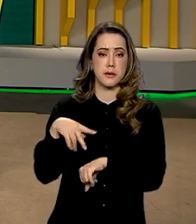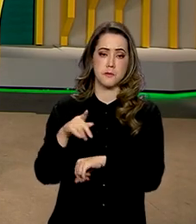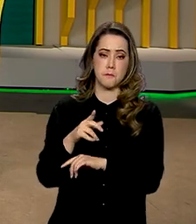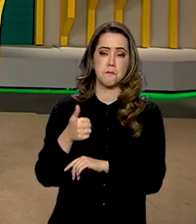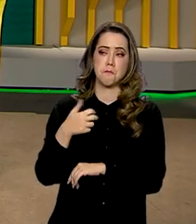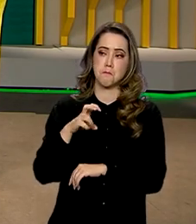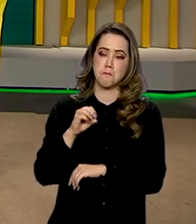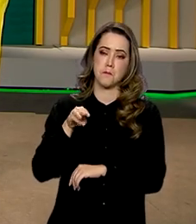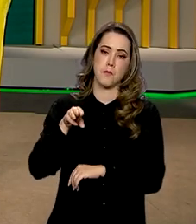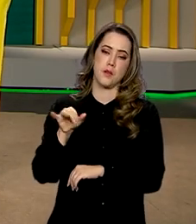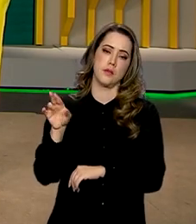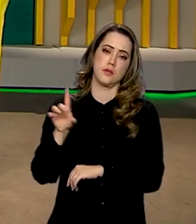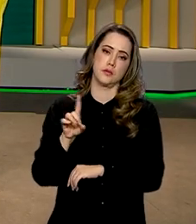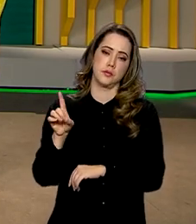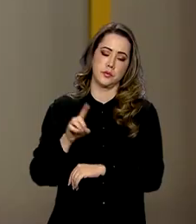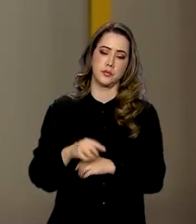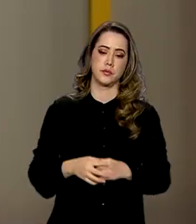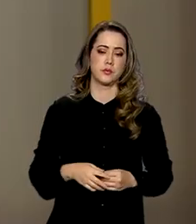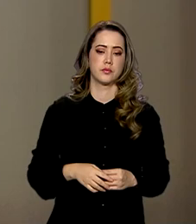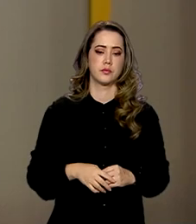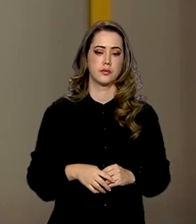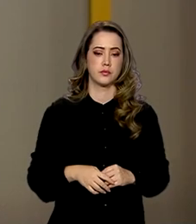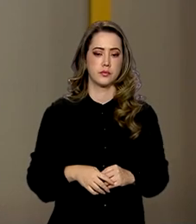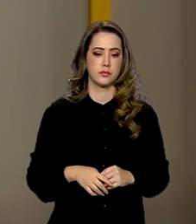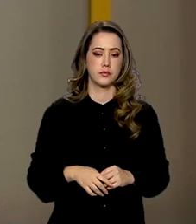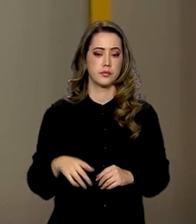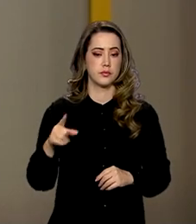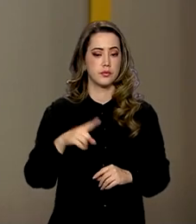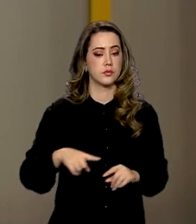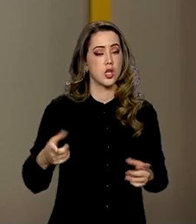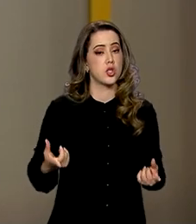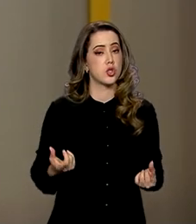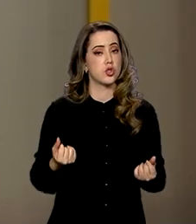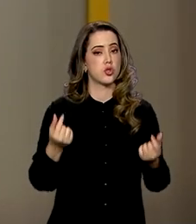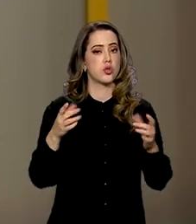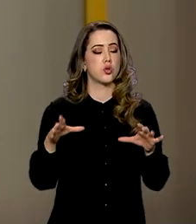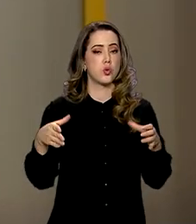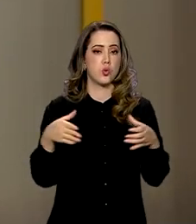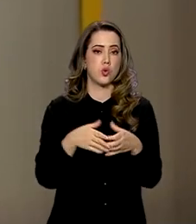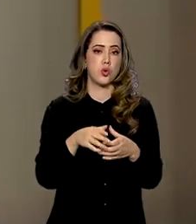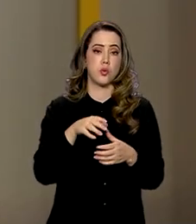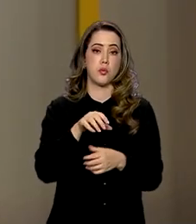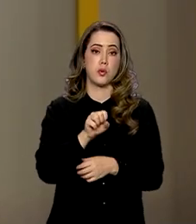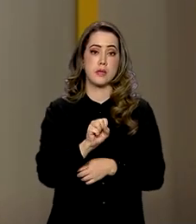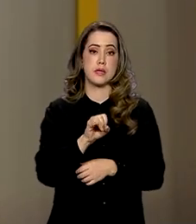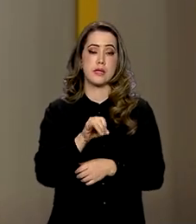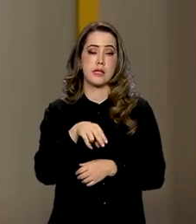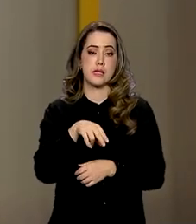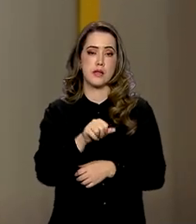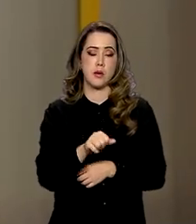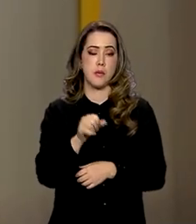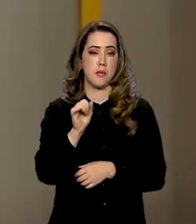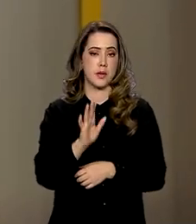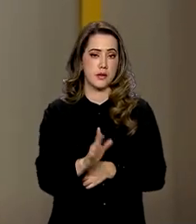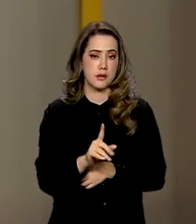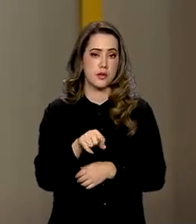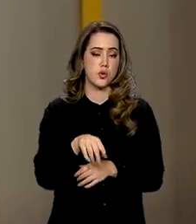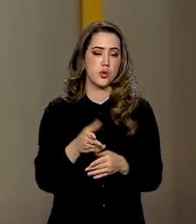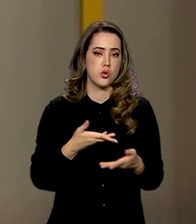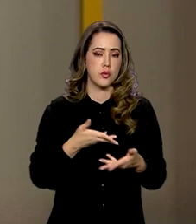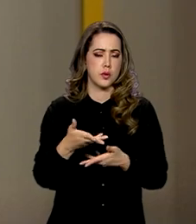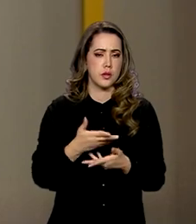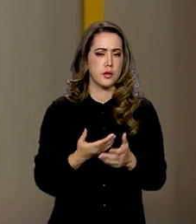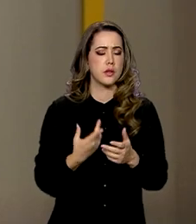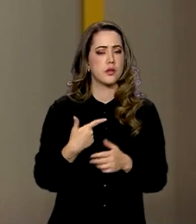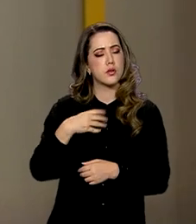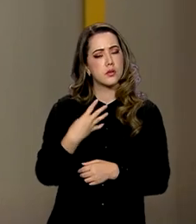150 Bilhões de Dólares e nessa dinâmica a comissão sino-brasileira de cooperação que foi criada em 2004